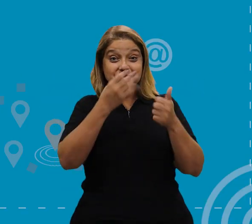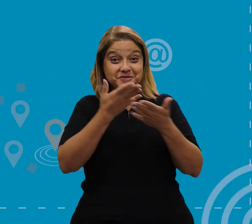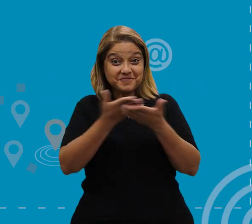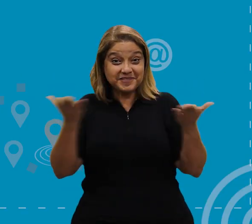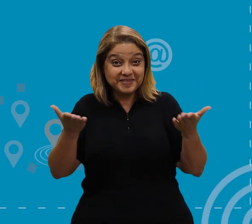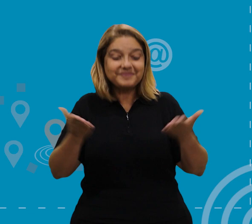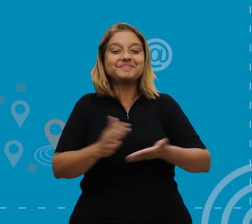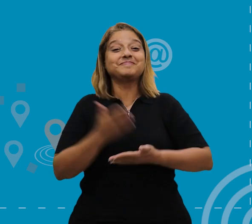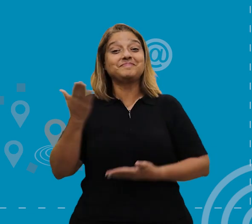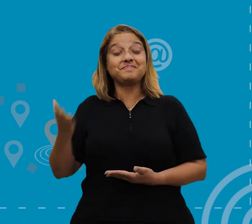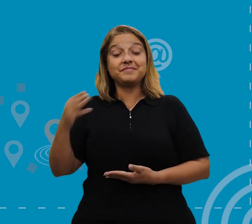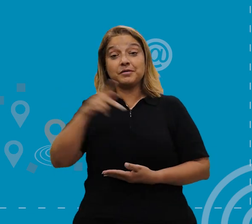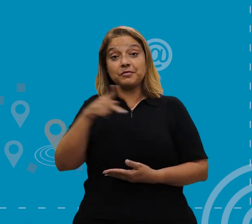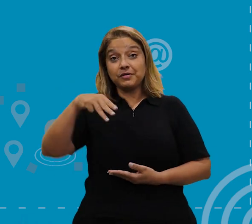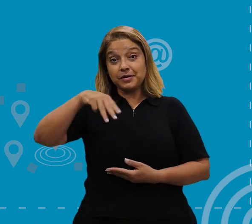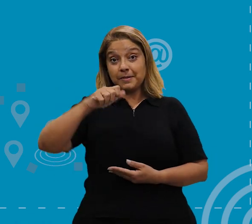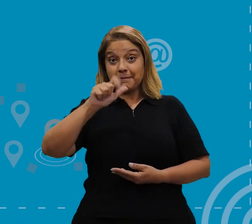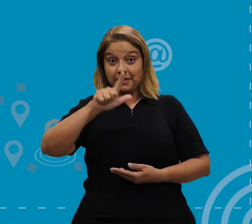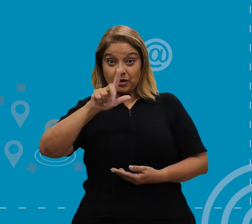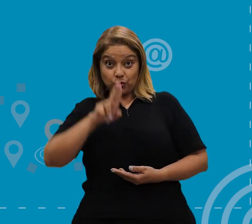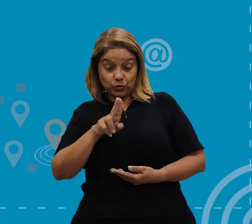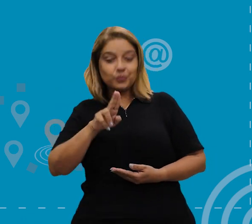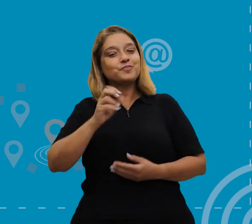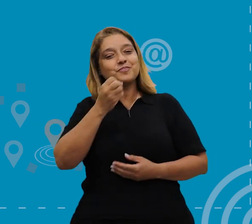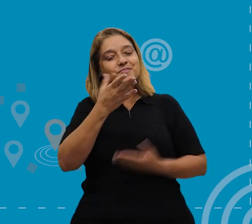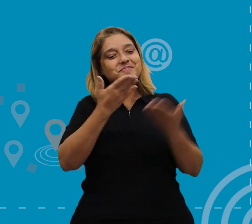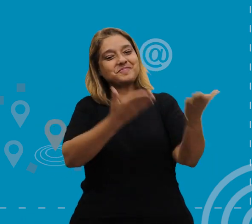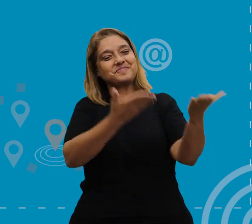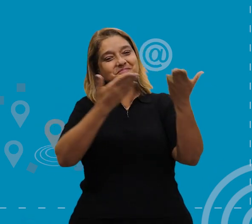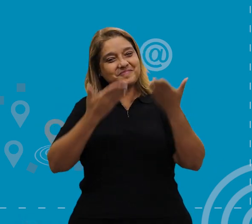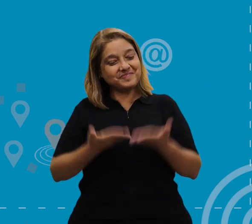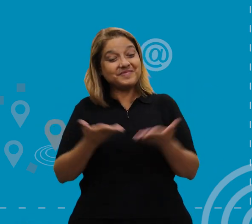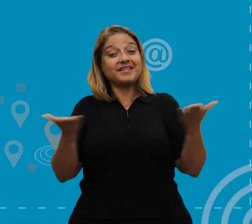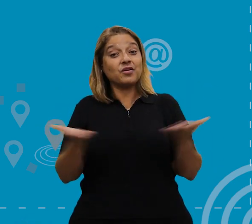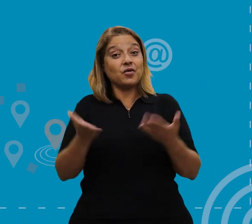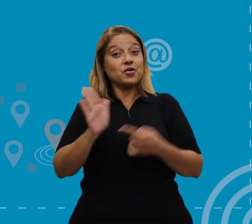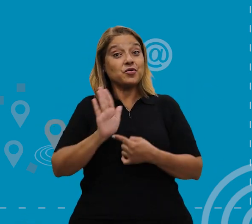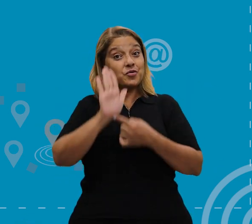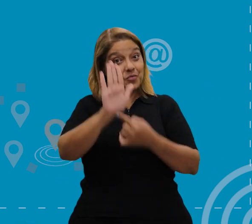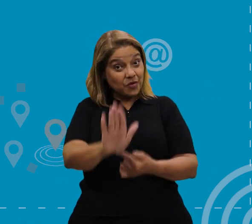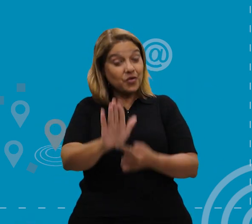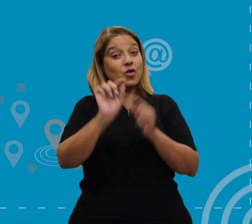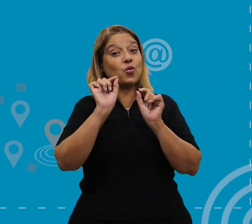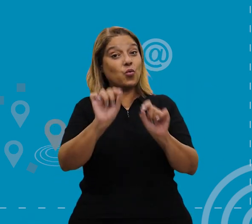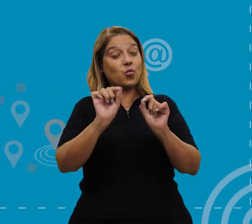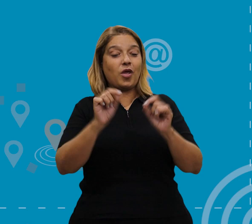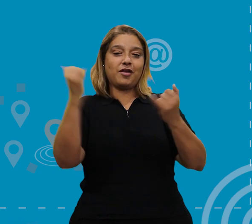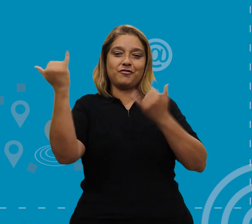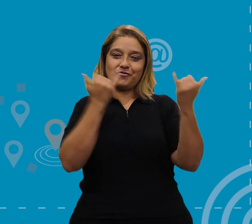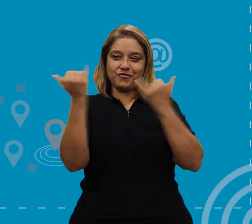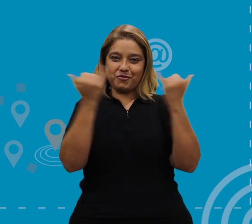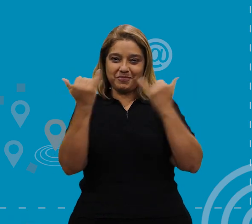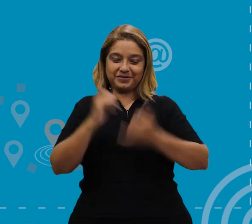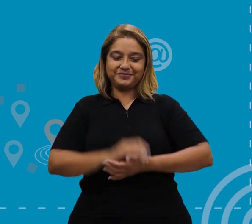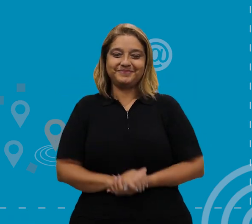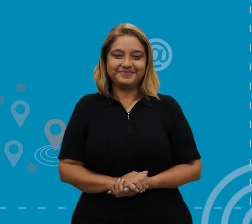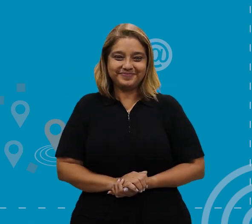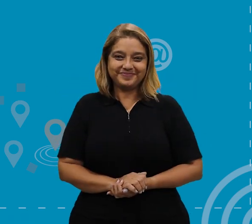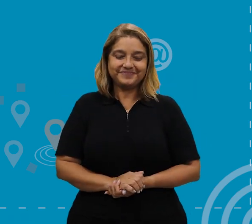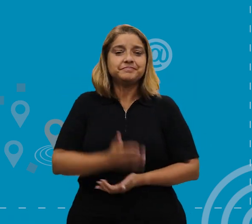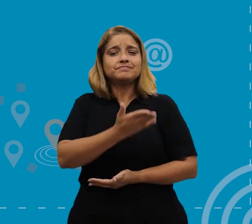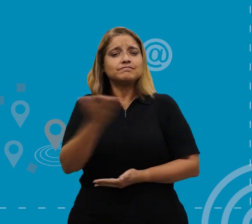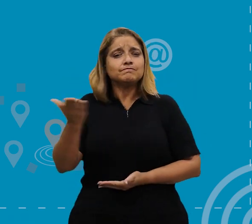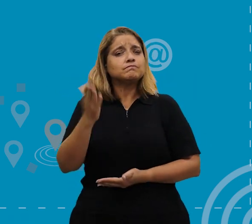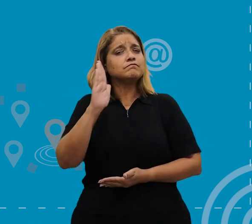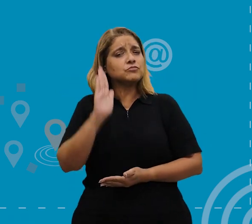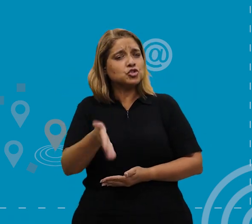tudo bem com vocês? Eu sou a professora Malu Ramos. Sejam muito bem-vindos a mais uma edição do Informando. Você